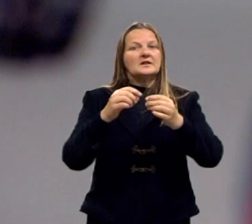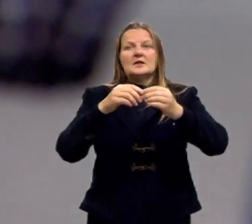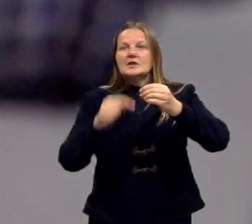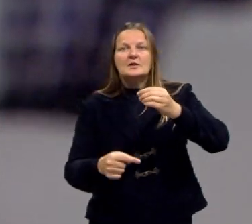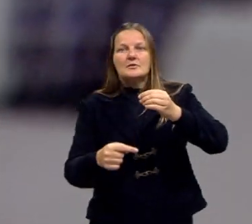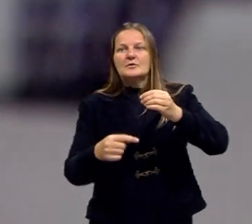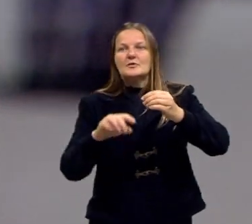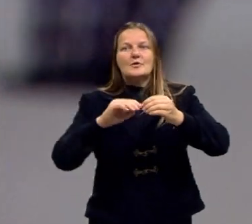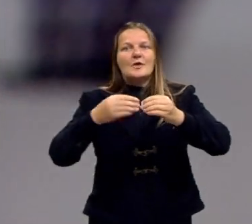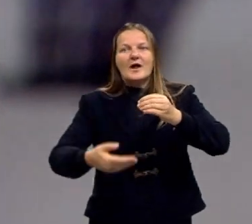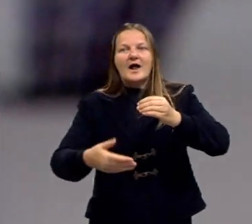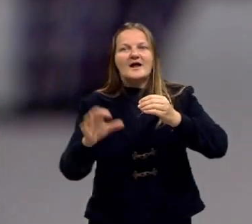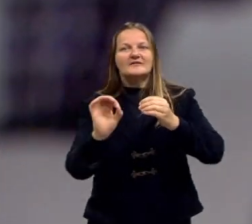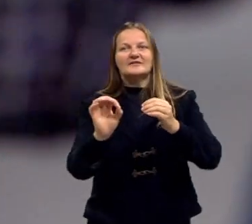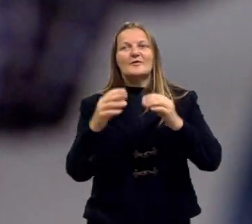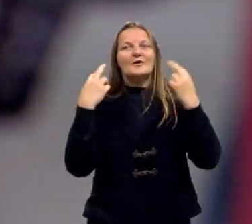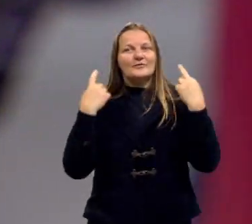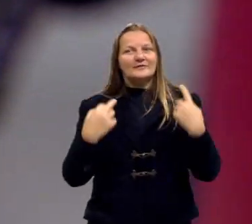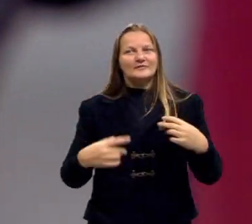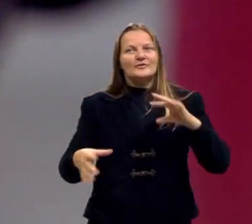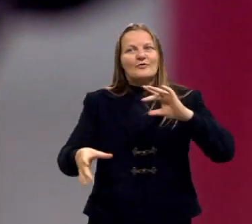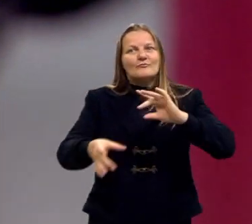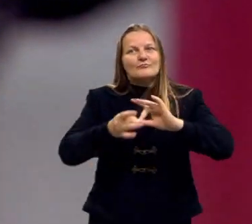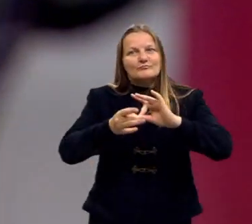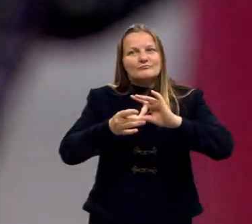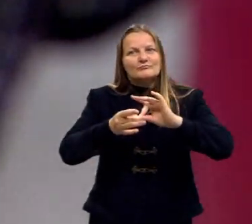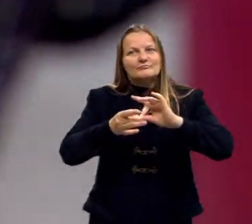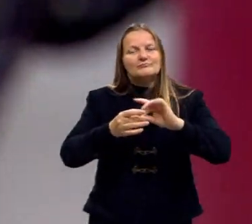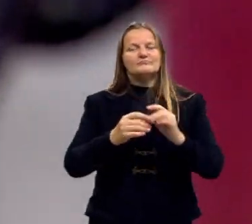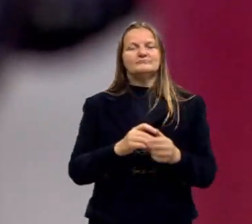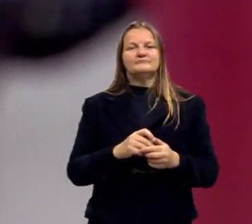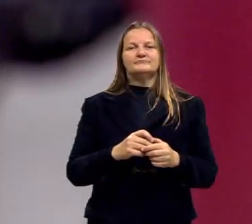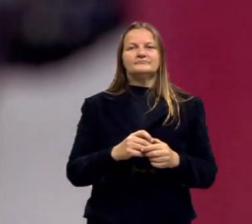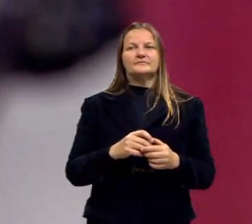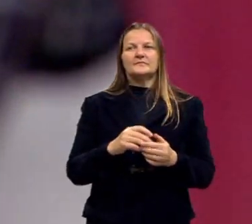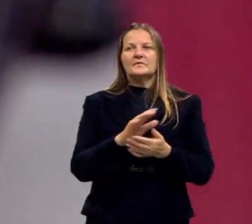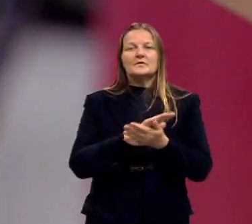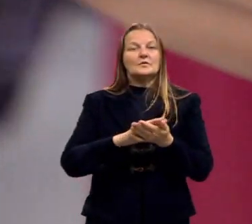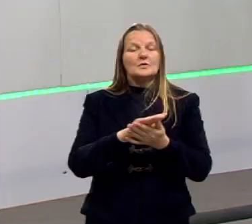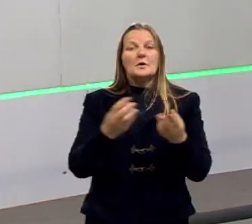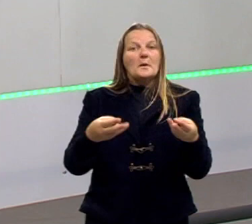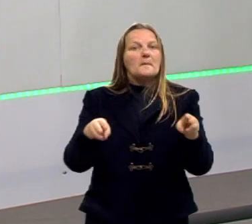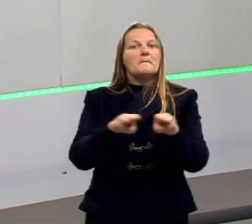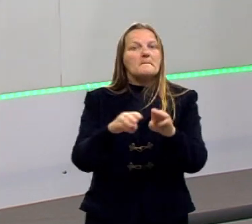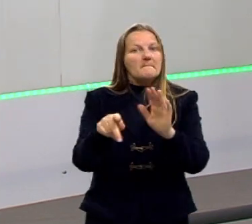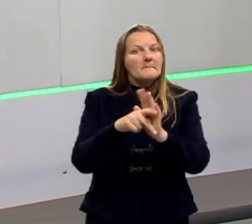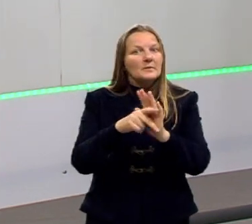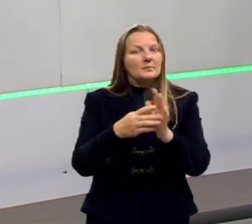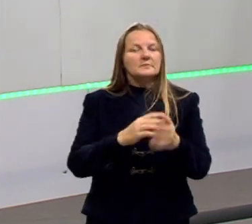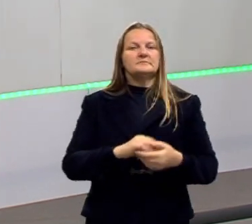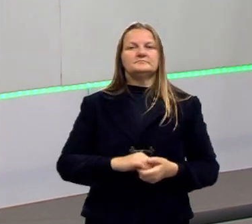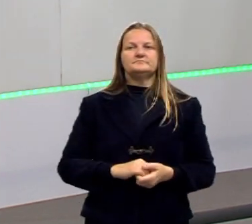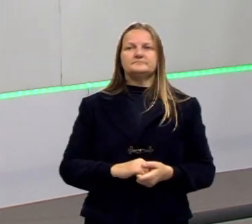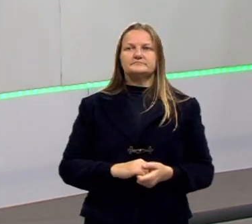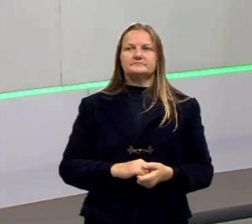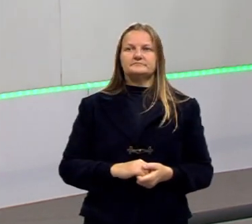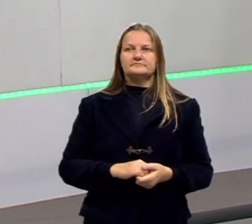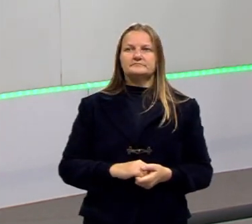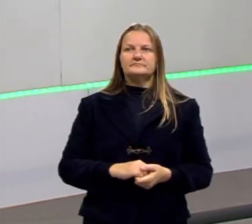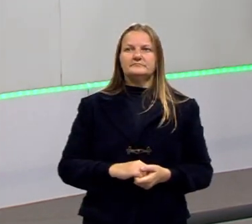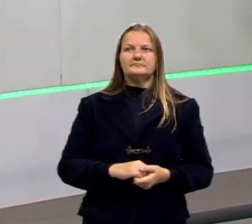sai tá então ela é natural nessa forma que não sai ela fica Encantada né E aí Justamente